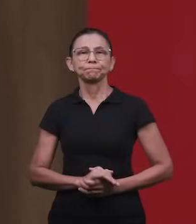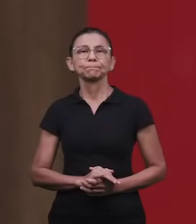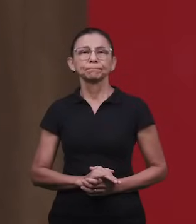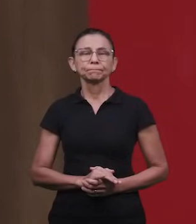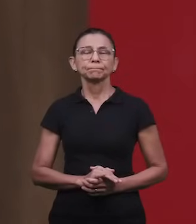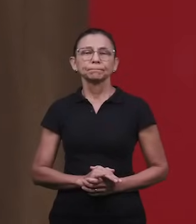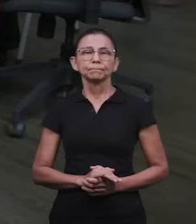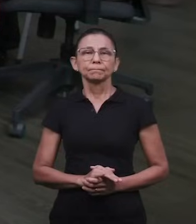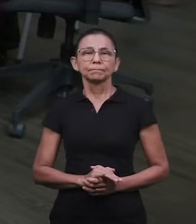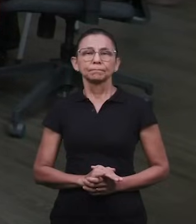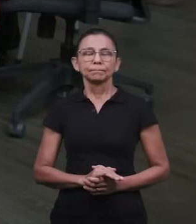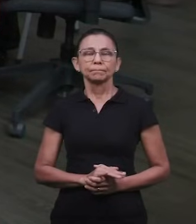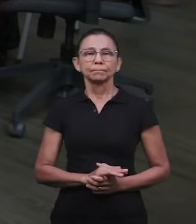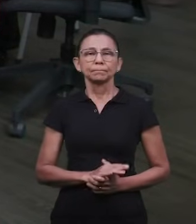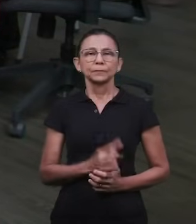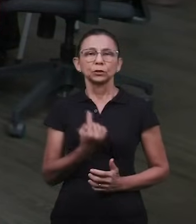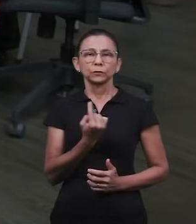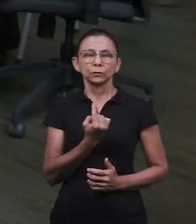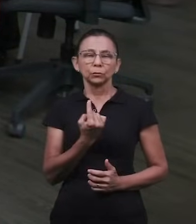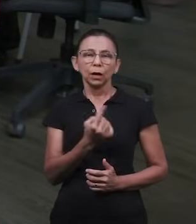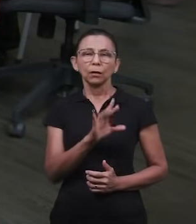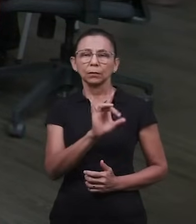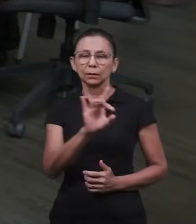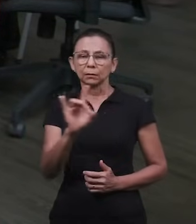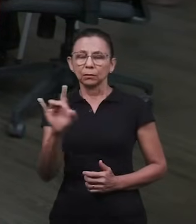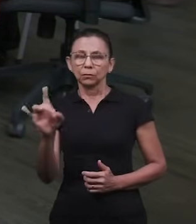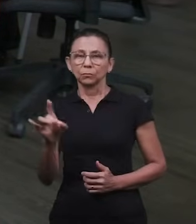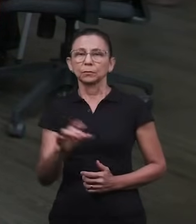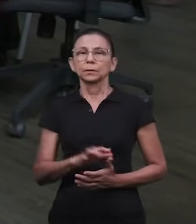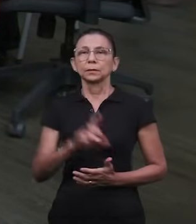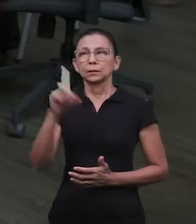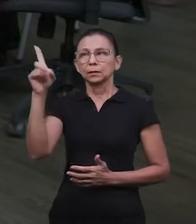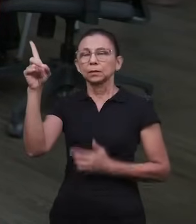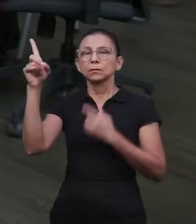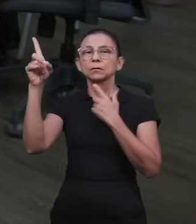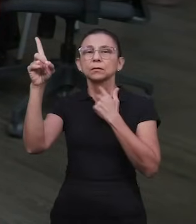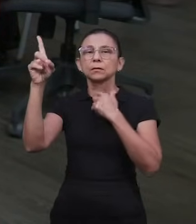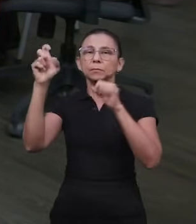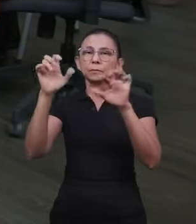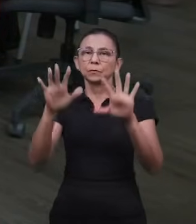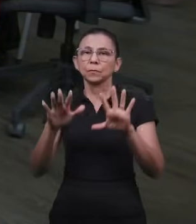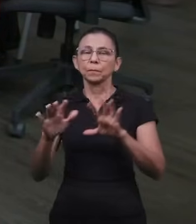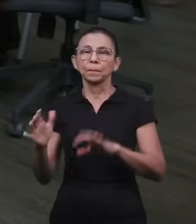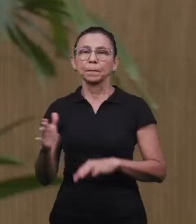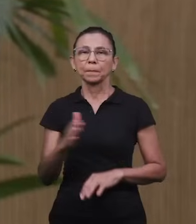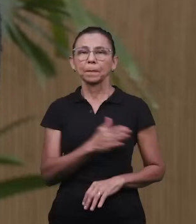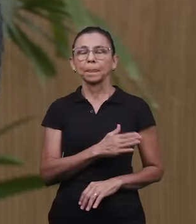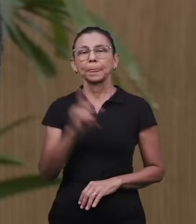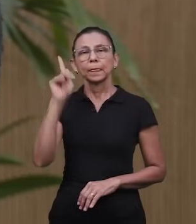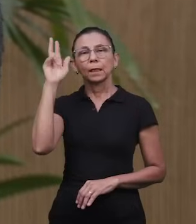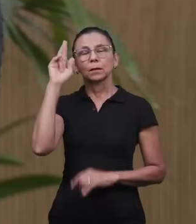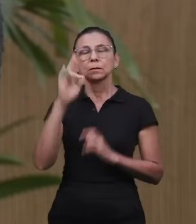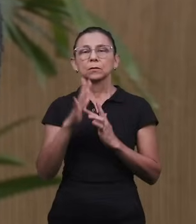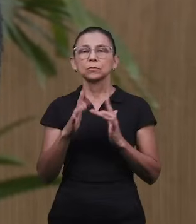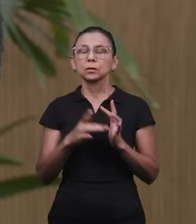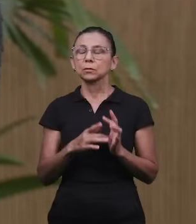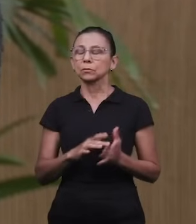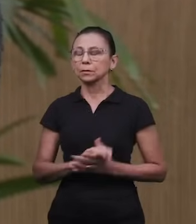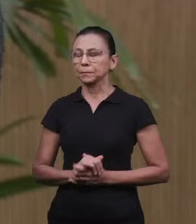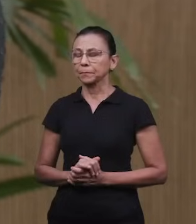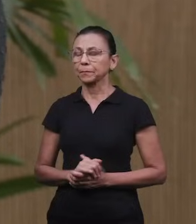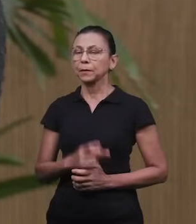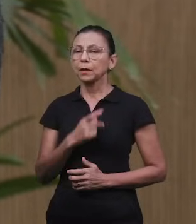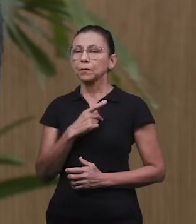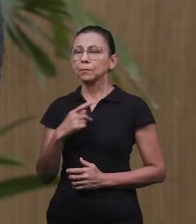sejam abençoadas. Amém, glória a Jesus. E agora eu vou pedir a Lara para fazer a primeira pergunta. A paz do Senhor Jesus,